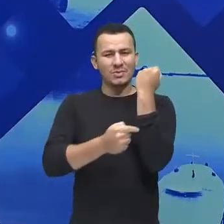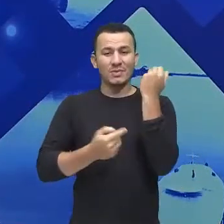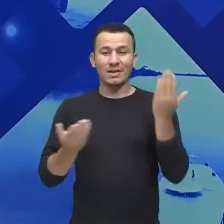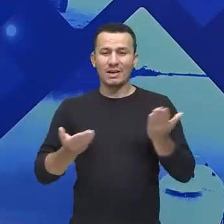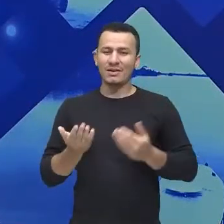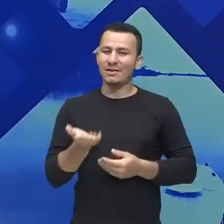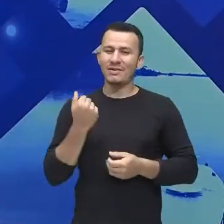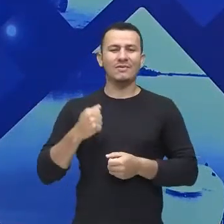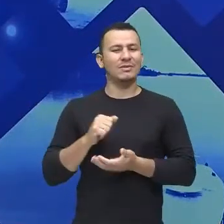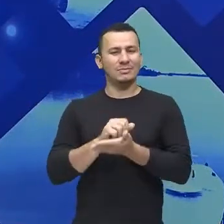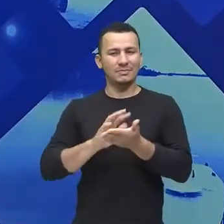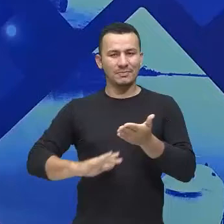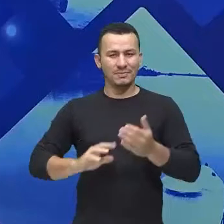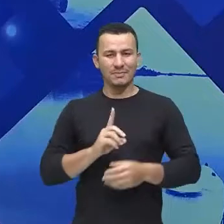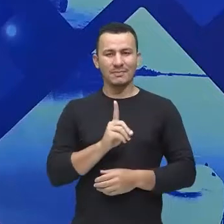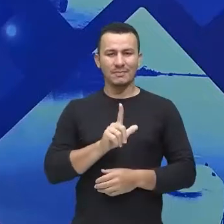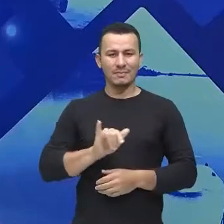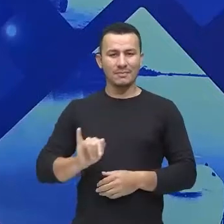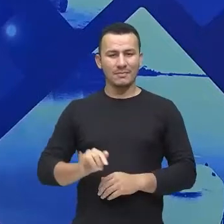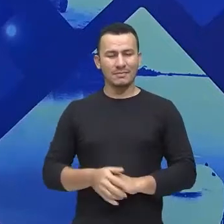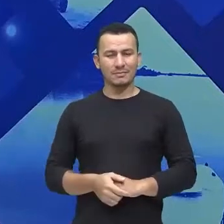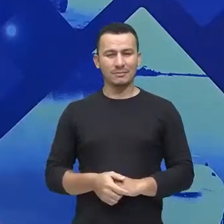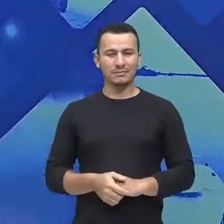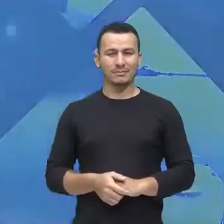nossa dinâmica local interativa.